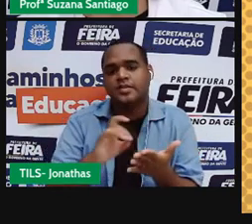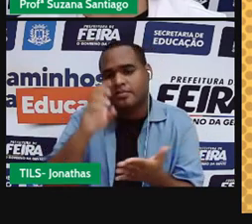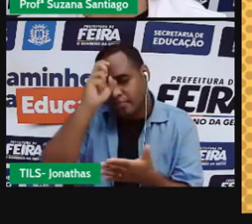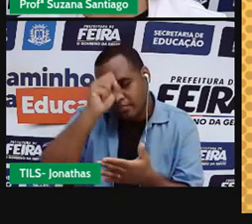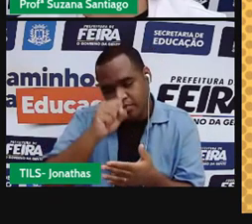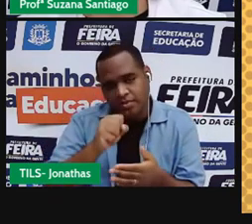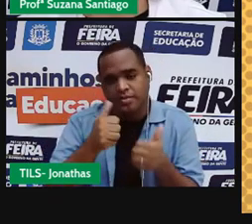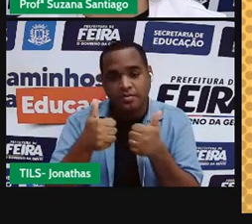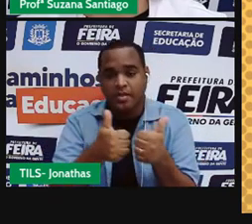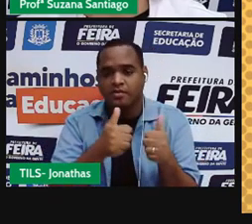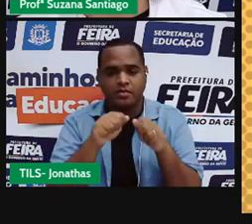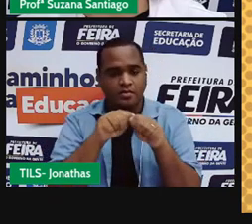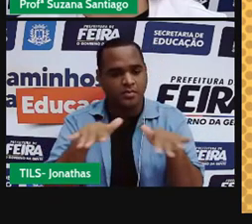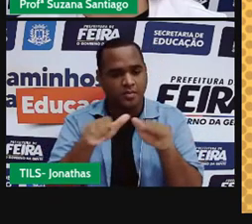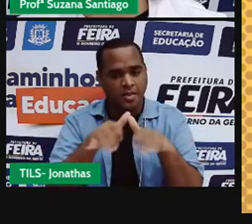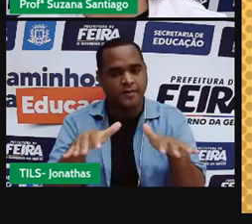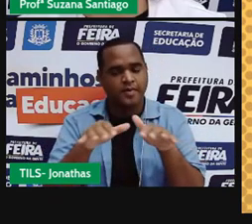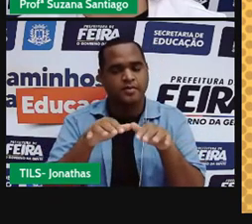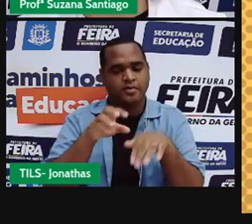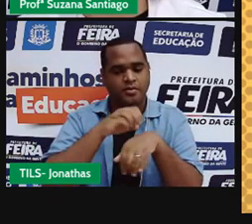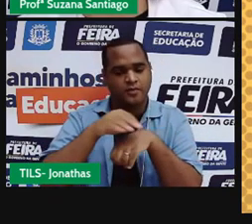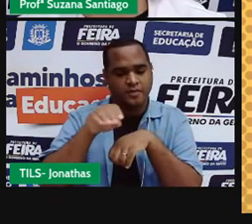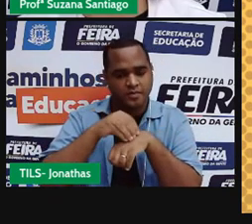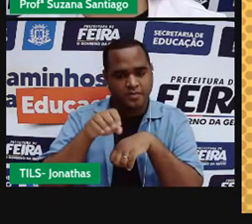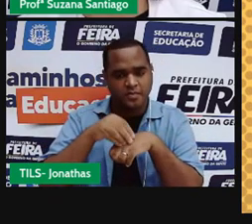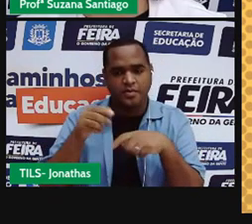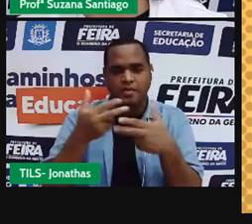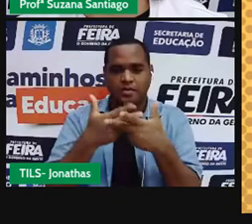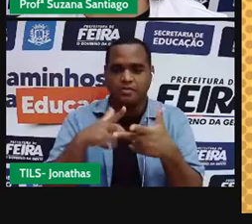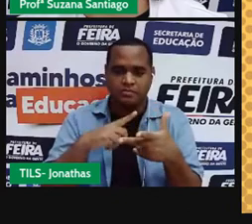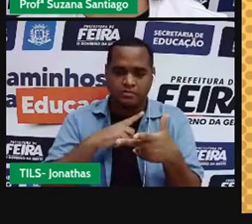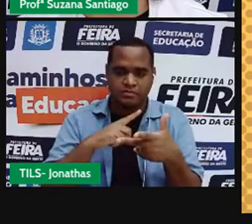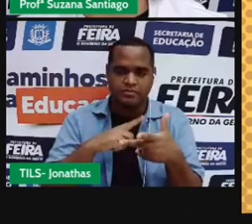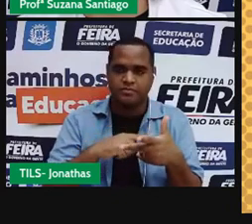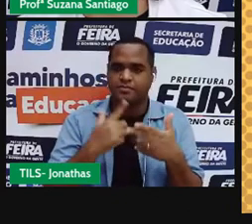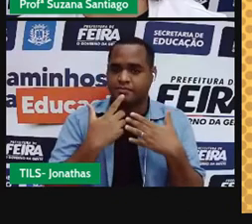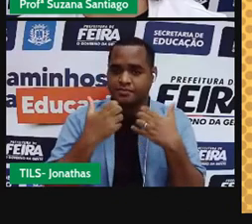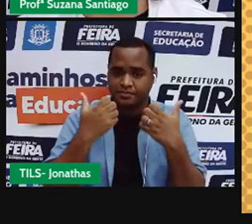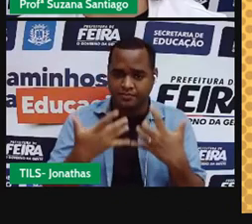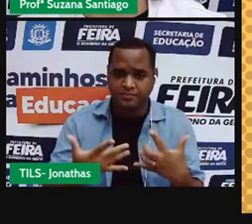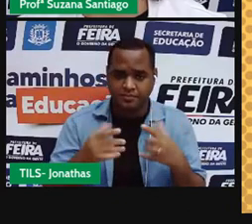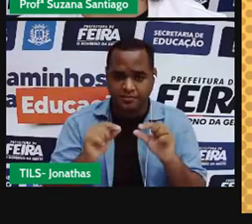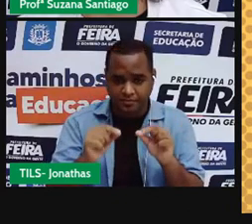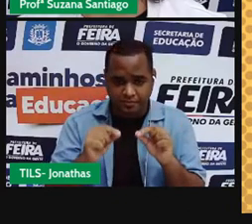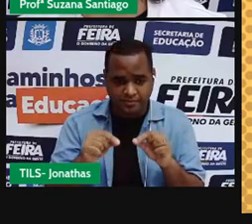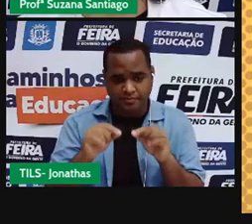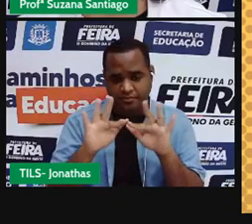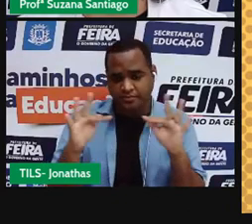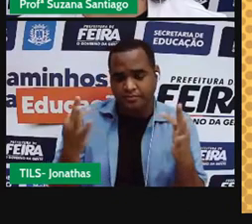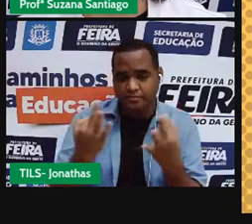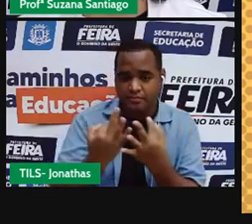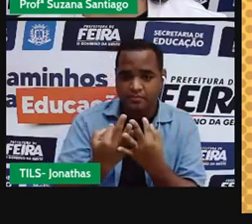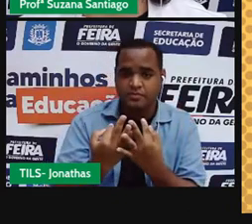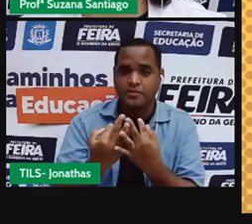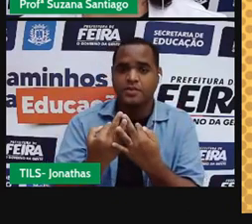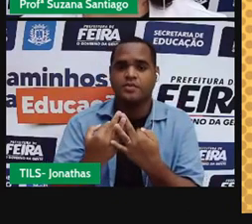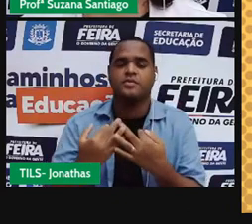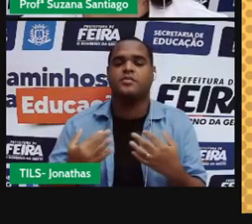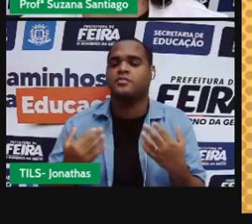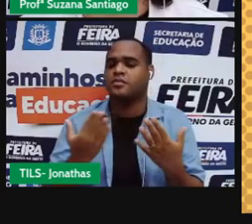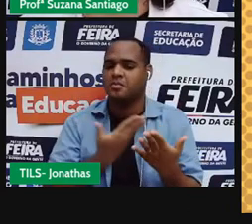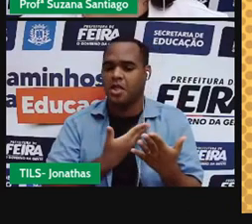vocês propaguem essas informações verdadeiras aí no entorno de vocês, para a família de vocês, para os amigos de vocês,